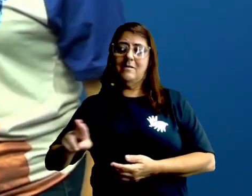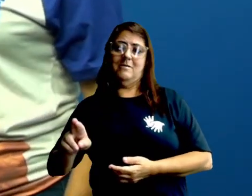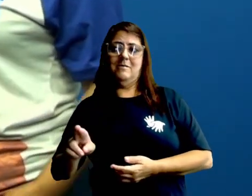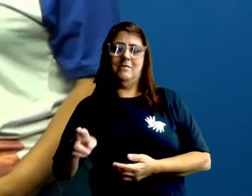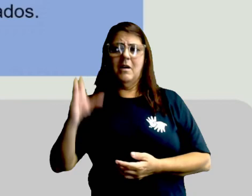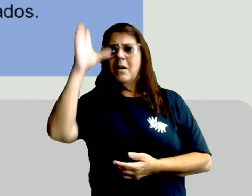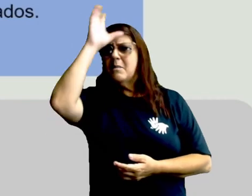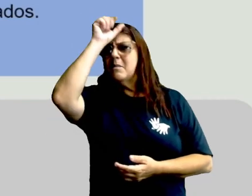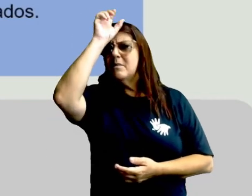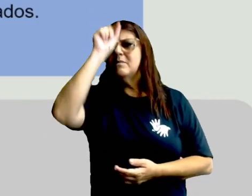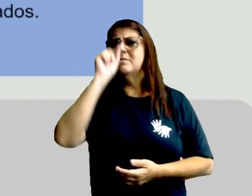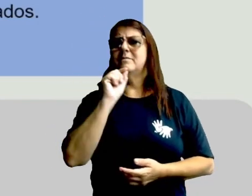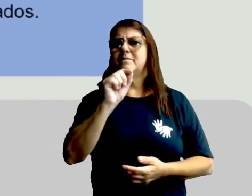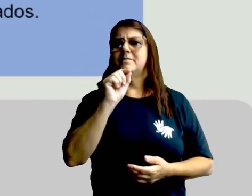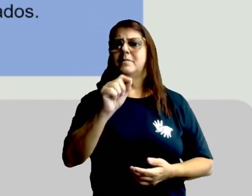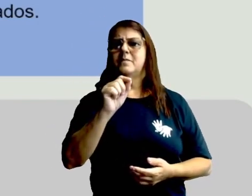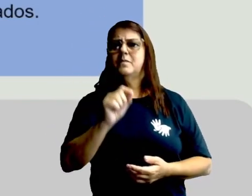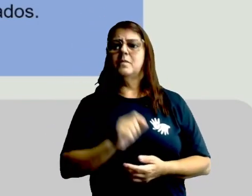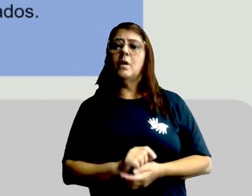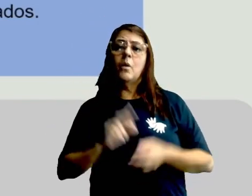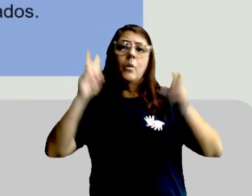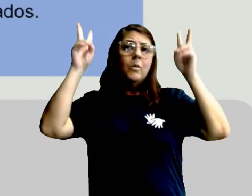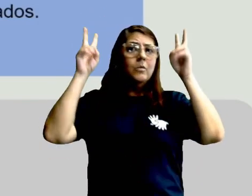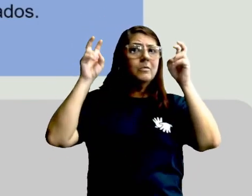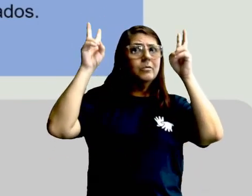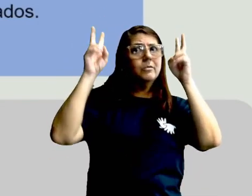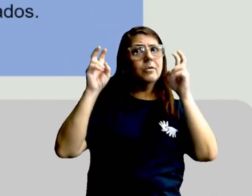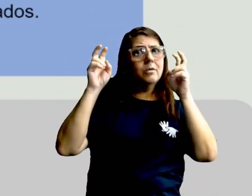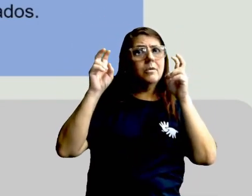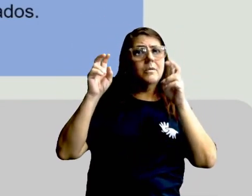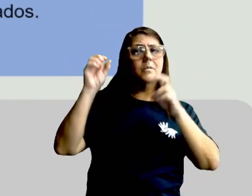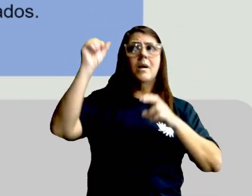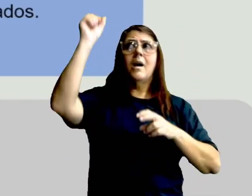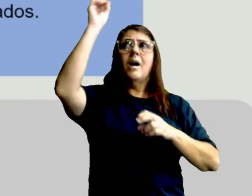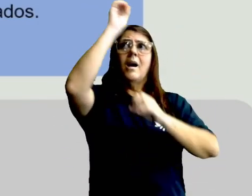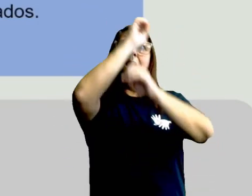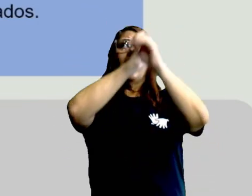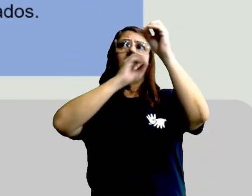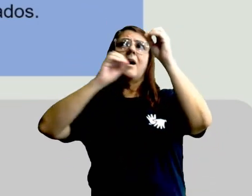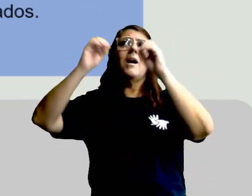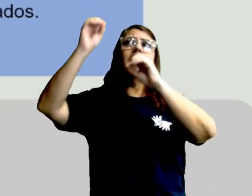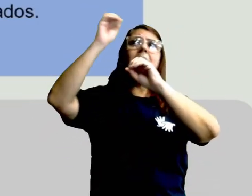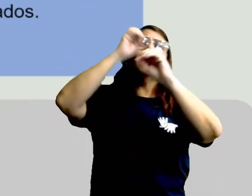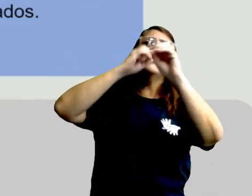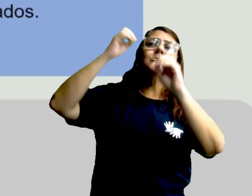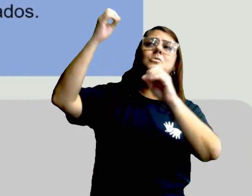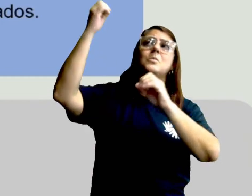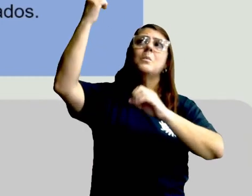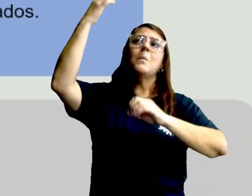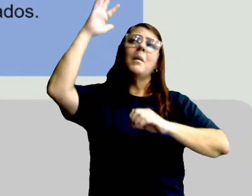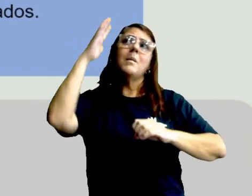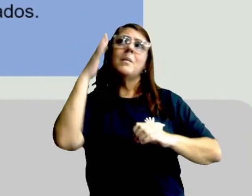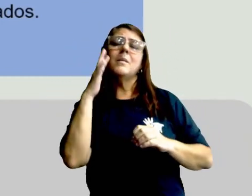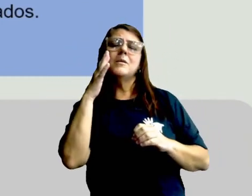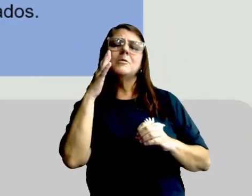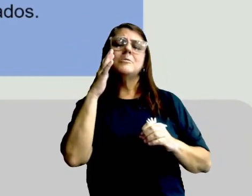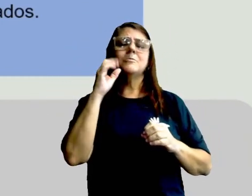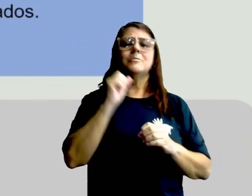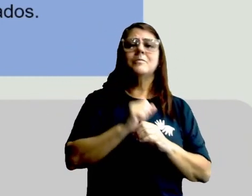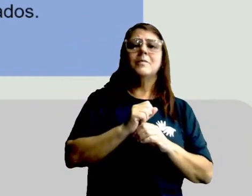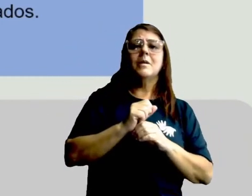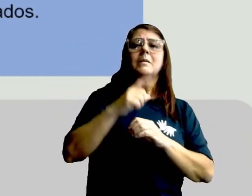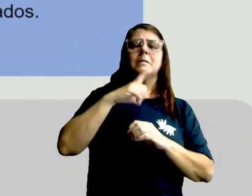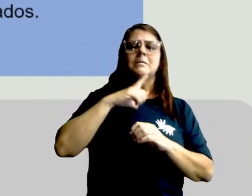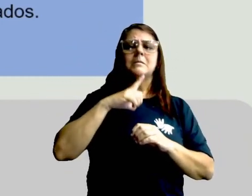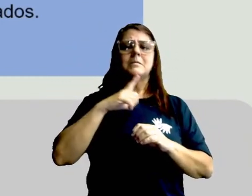revisão. Vamos lá ver o que foi que a gente aprendeu hoje. O tema da nossa aula foram astros luminosos e astros iluminados, que